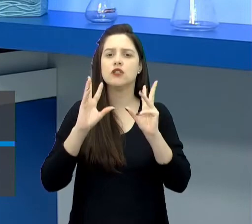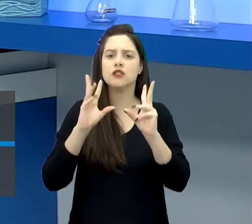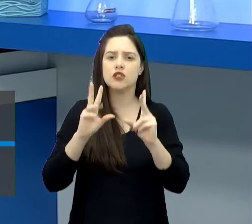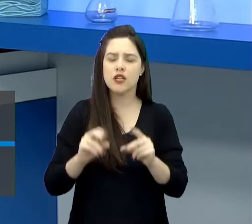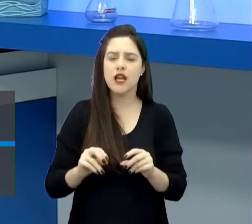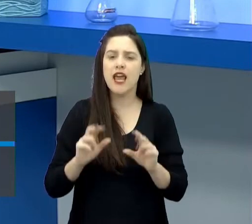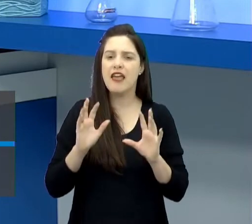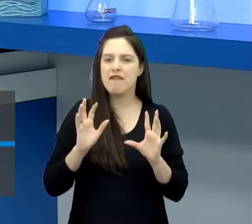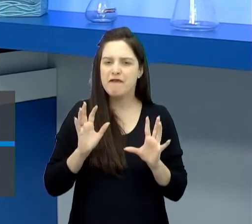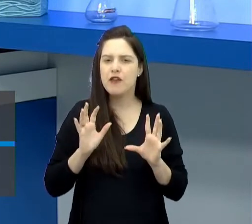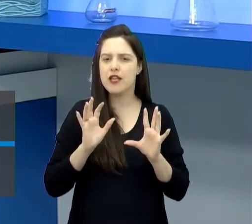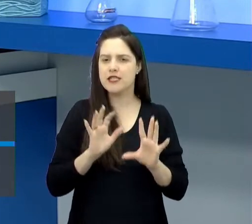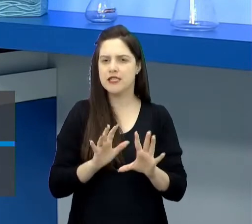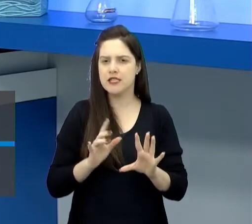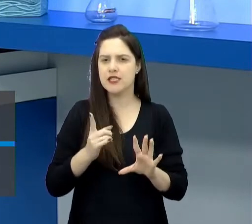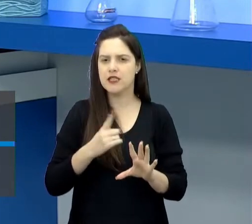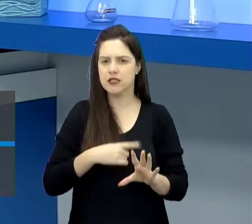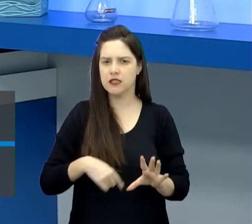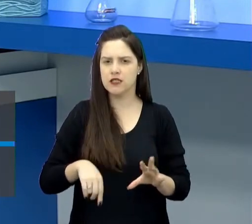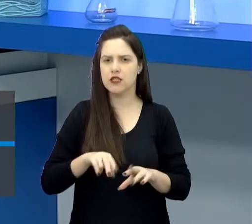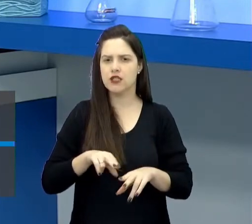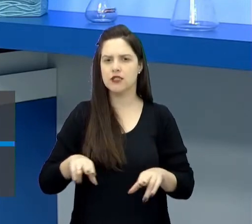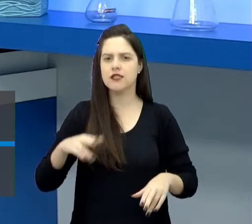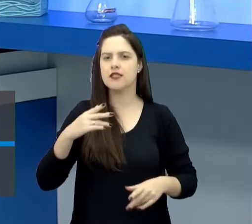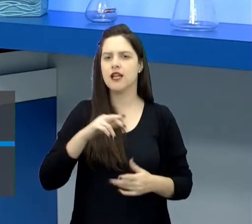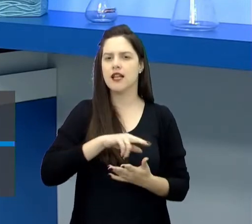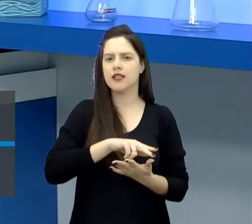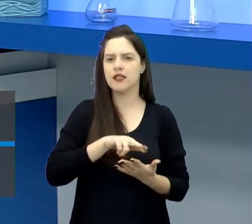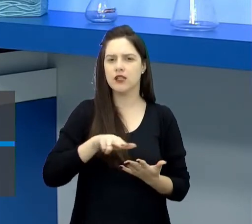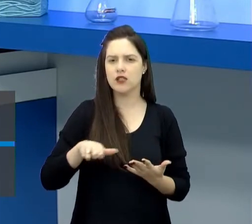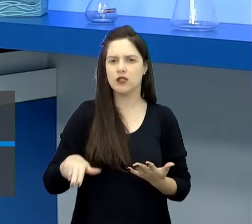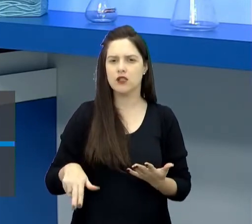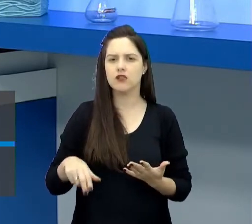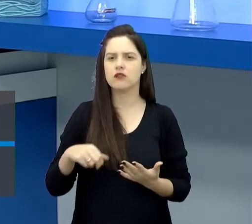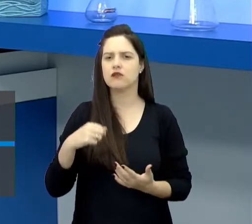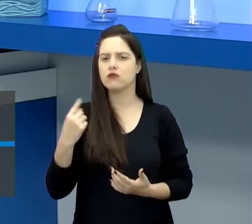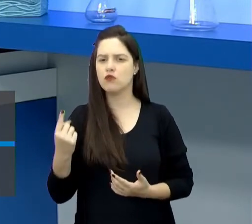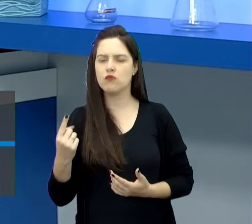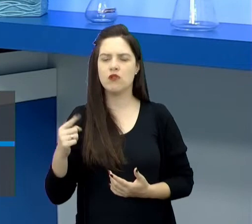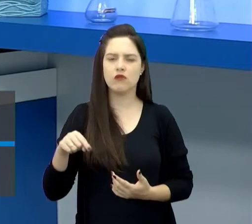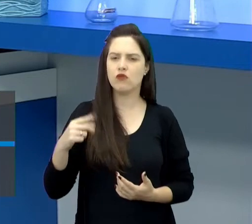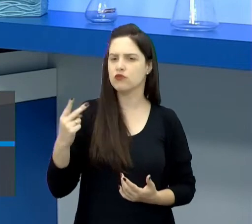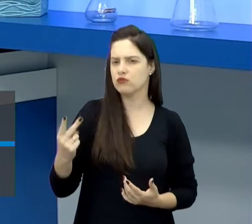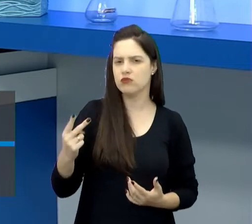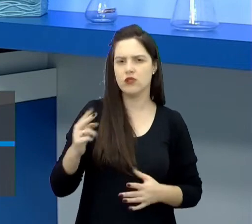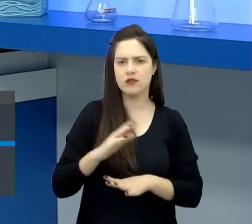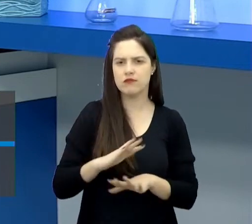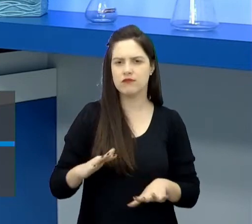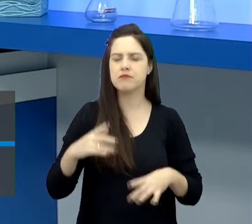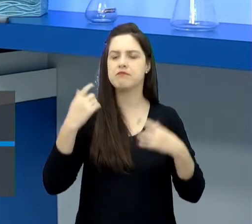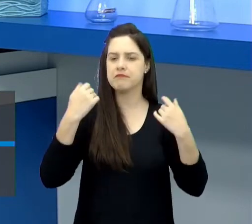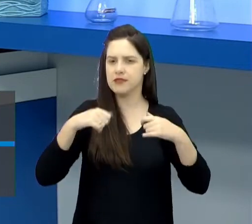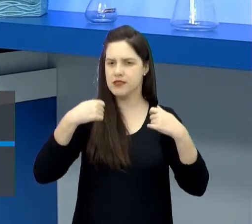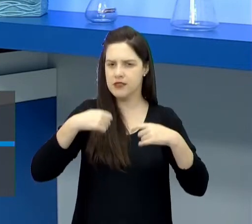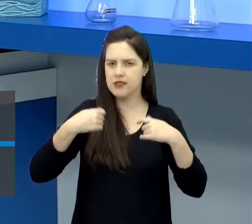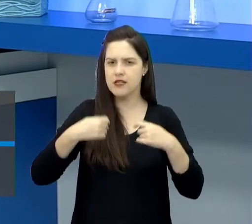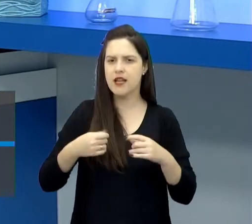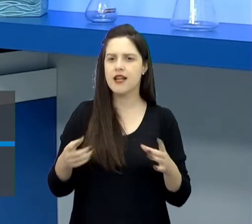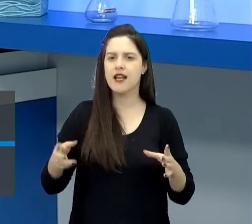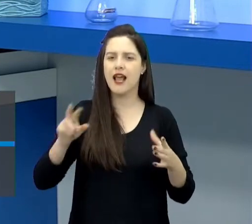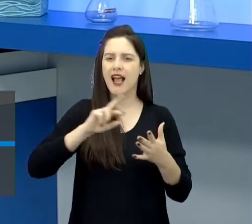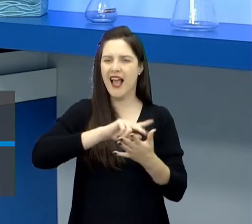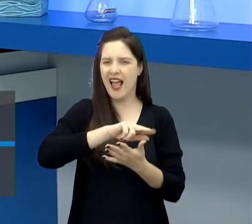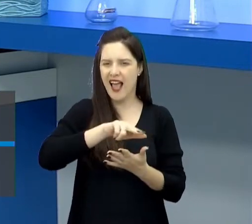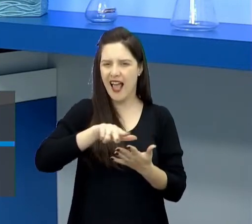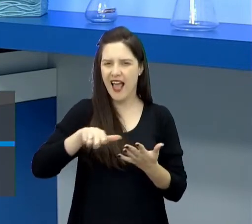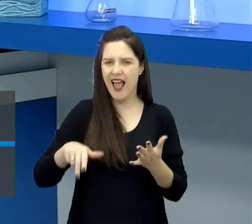influencia a gente tem que ter as nossas características, né? Pelo menos uma ou duas, eu acho que esse influenciador, ele precisa aí caracterizar, ter